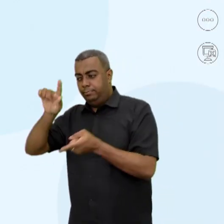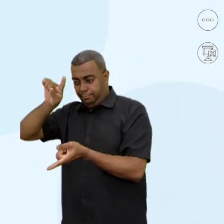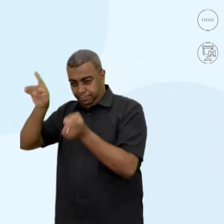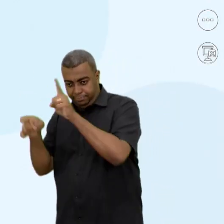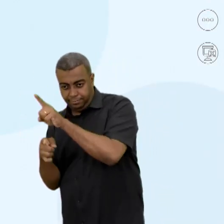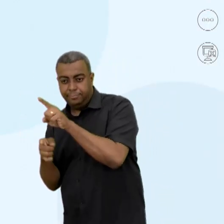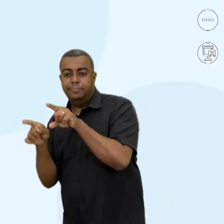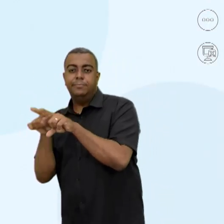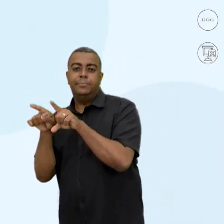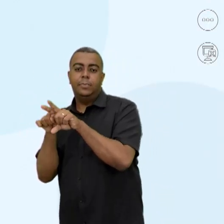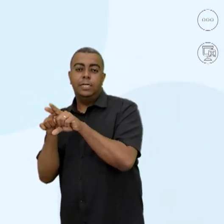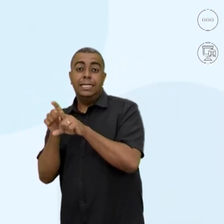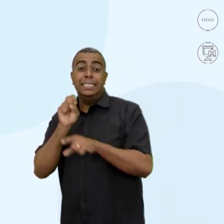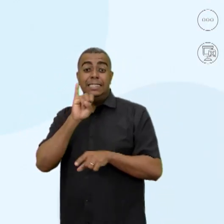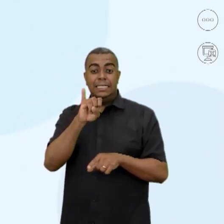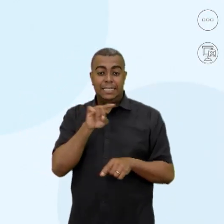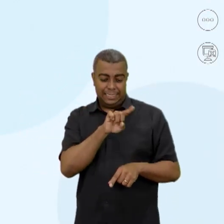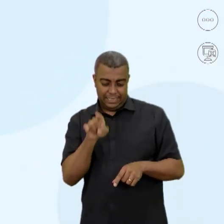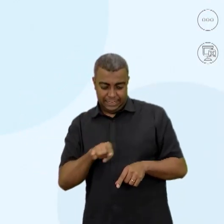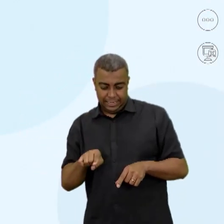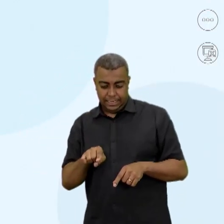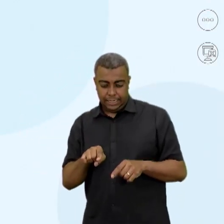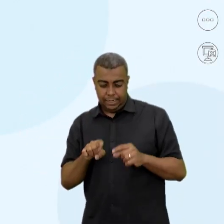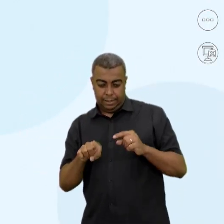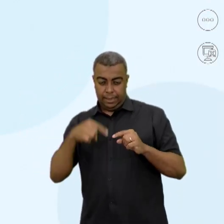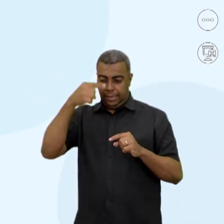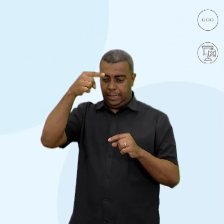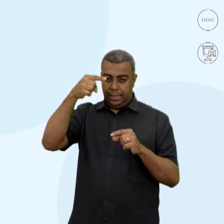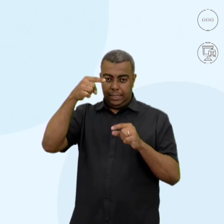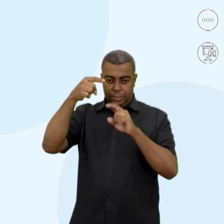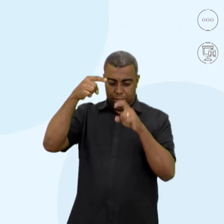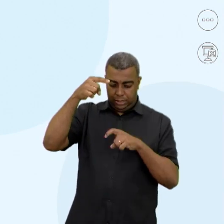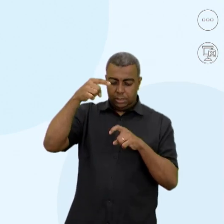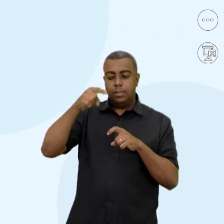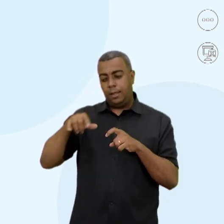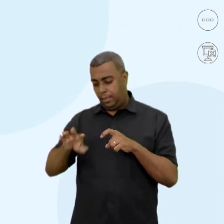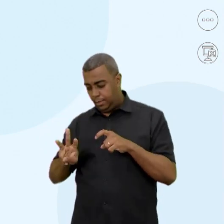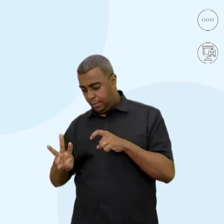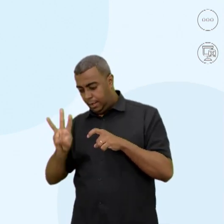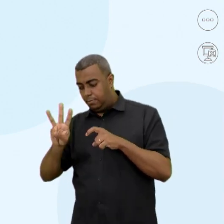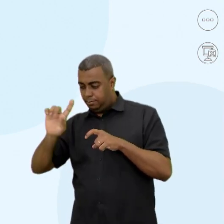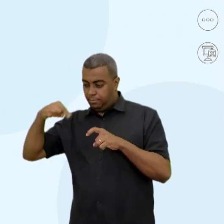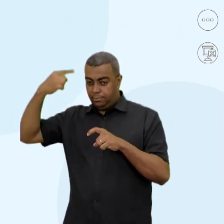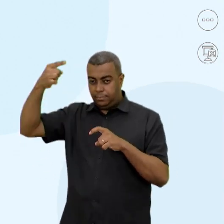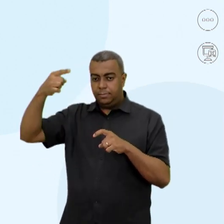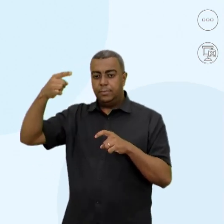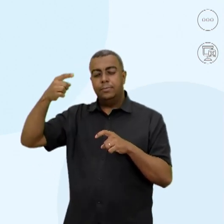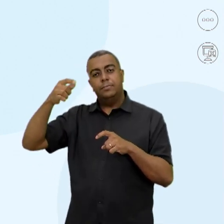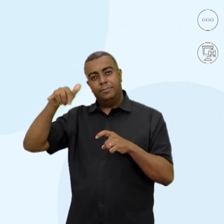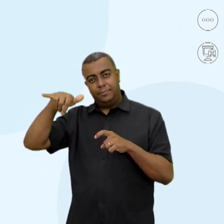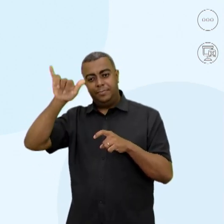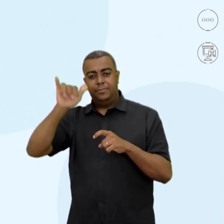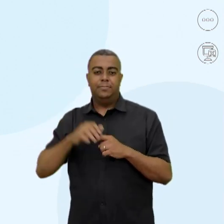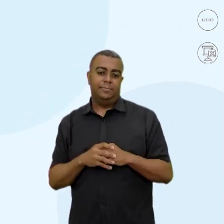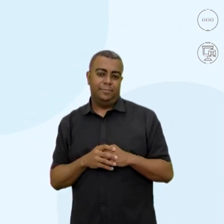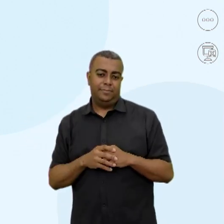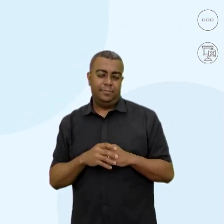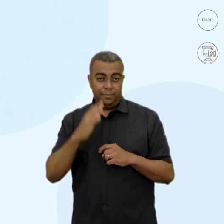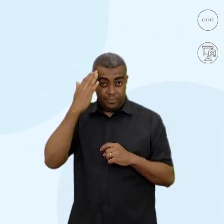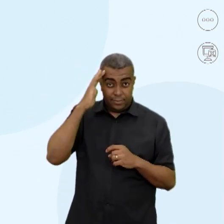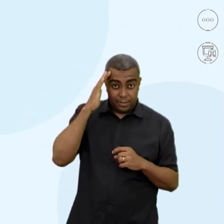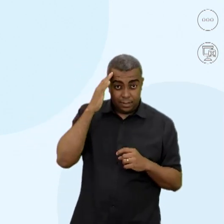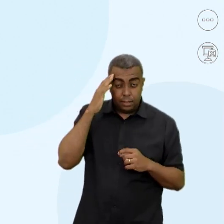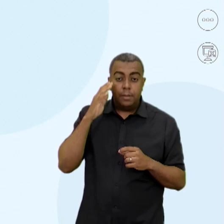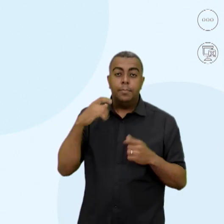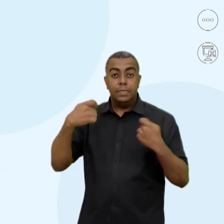Se você colocar o Z em cima, você tem que pôr o W em cima também. Mesma coisa do outro lado. Então, desde que você mantenha a ordem do que você está